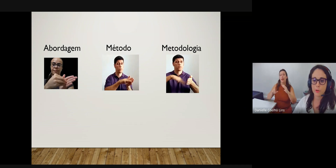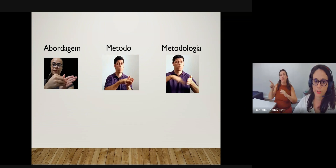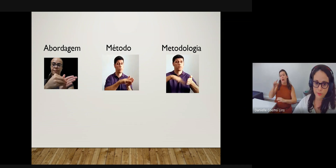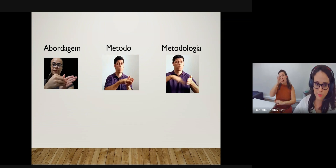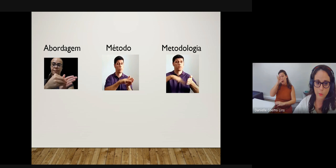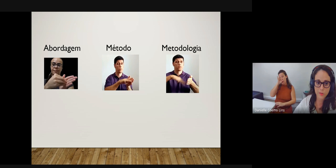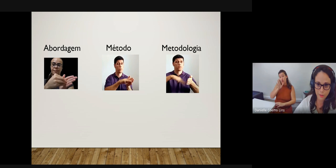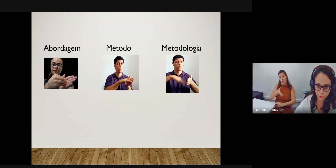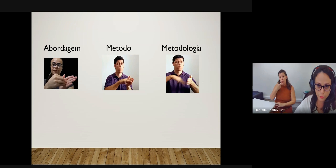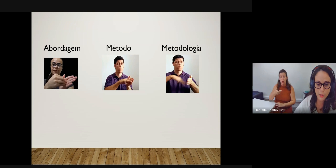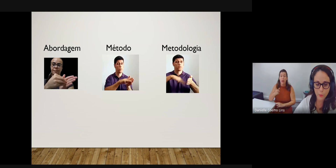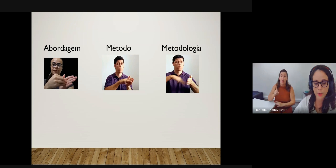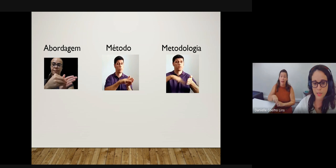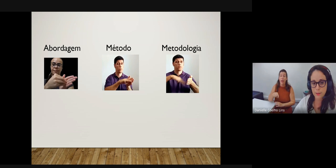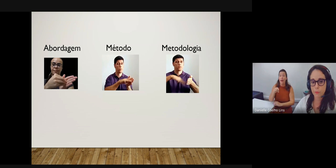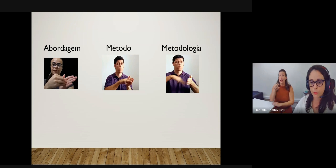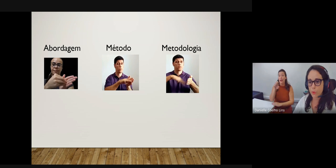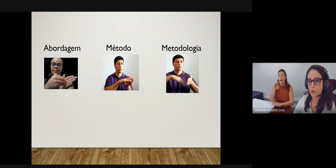que é o